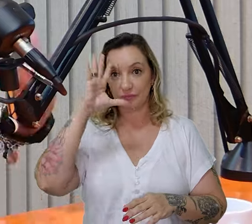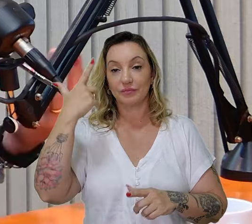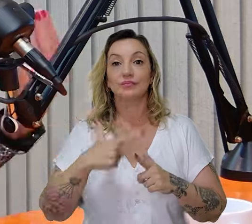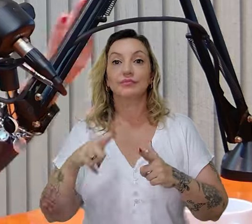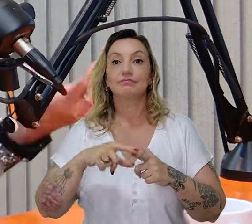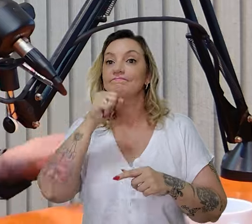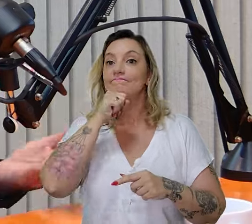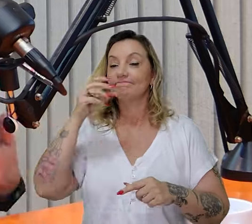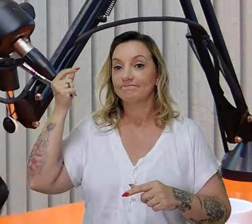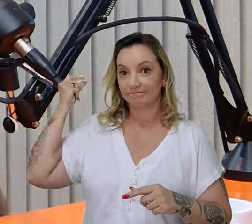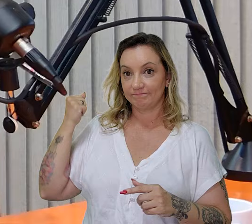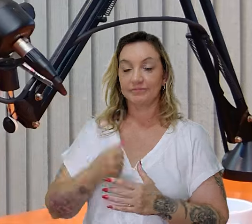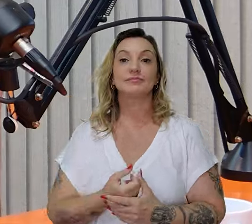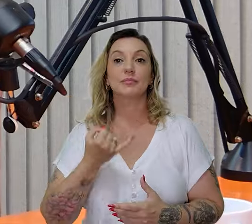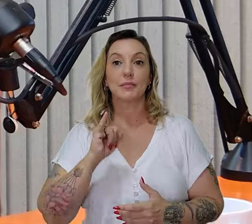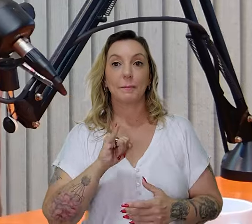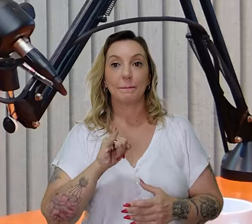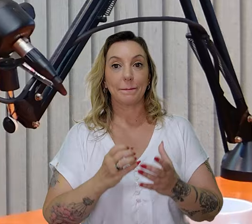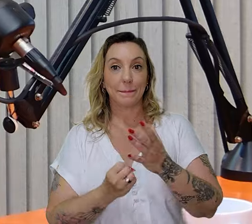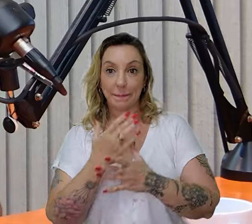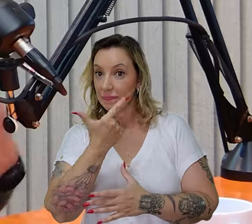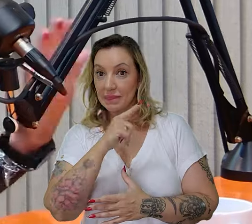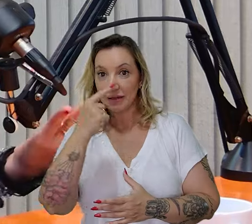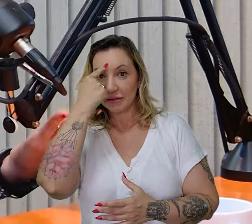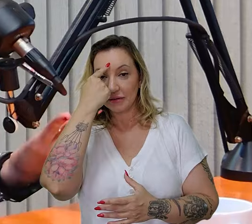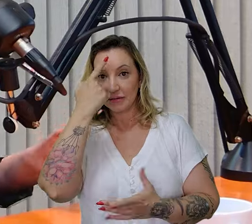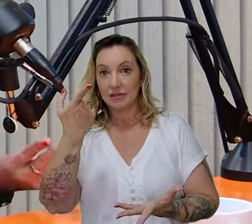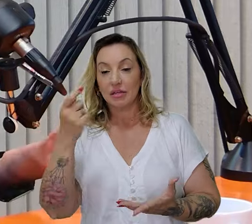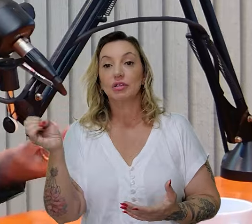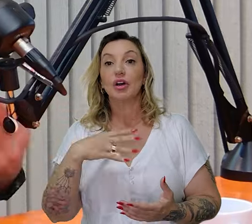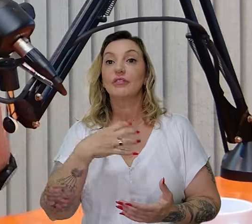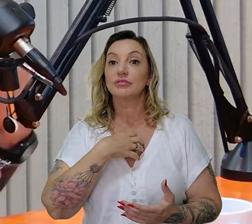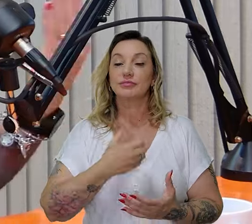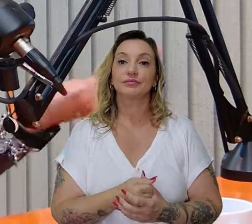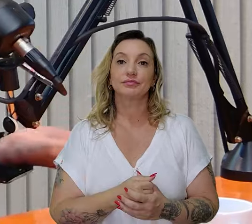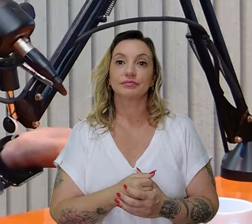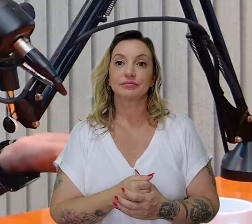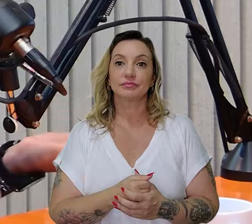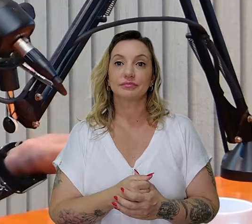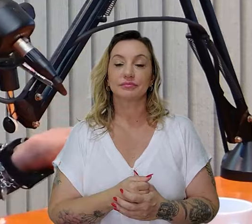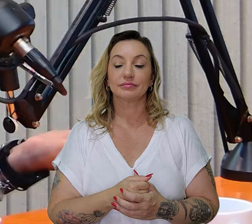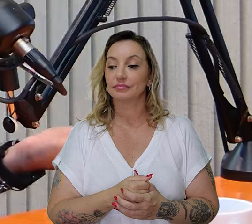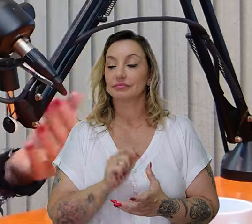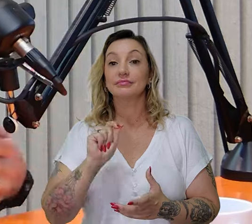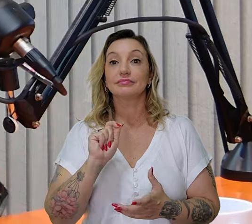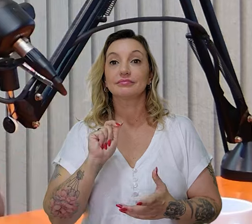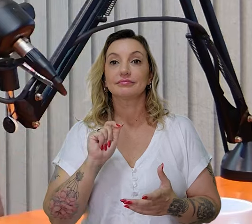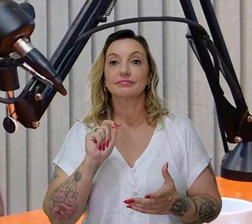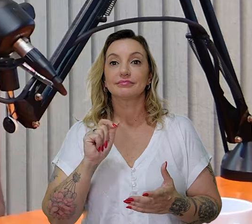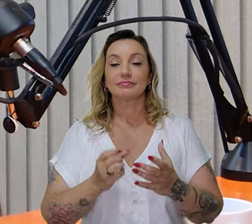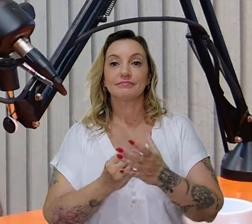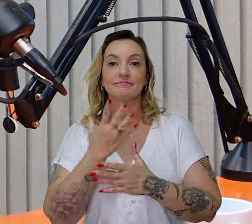Se você não for criativo para pensar nessas novas formas que o que que você vai produzir né